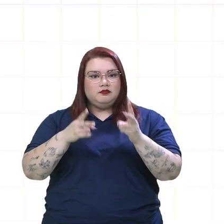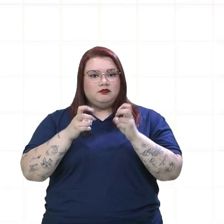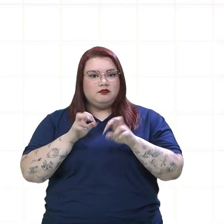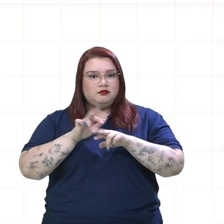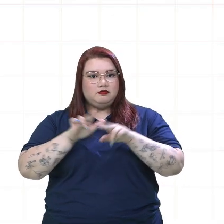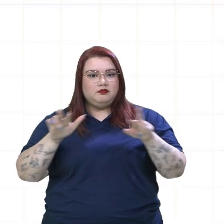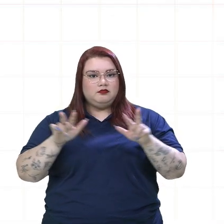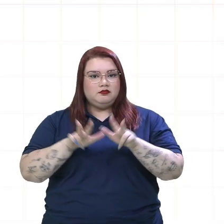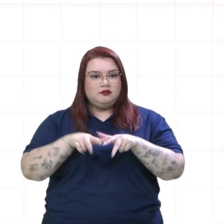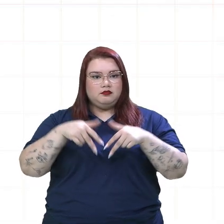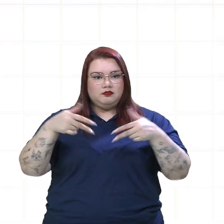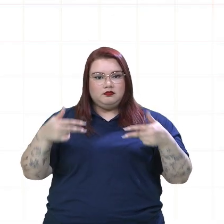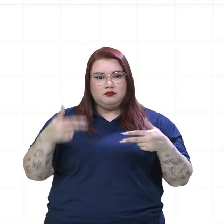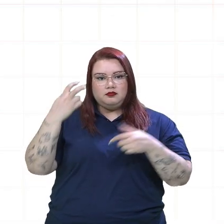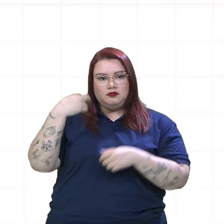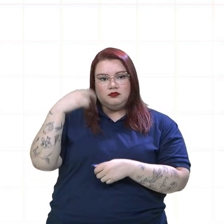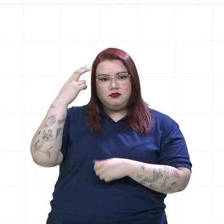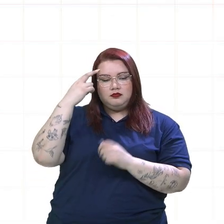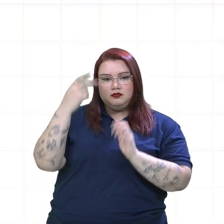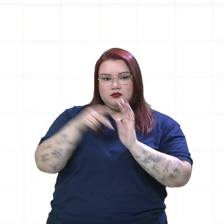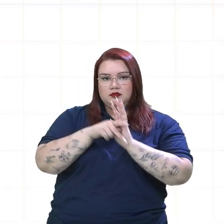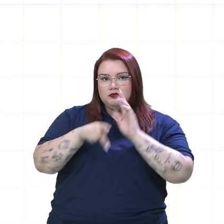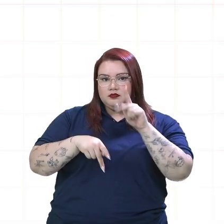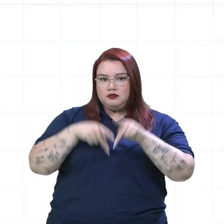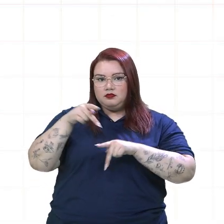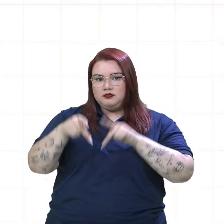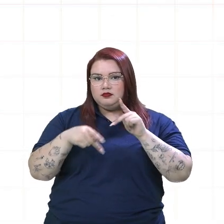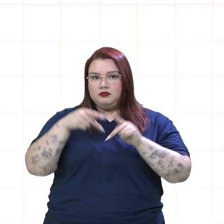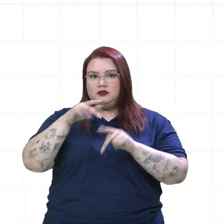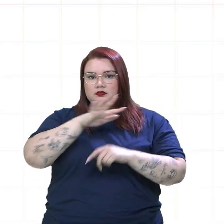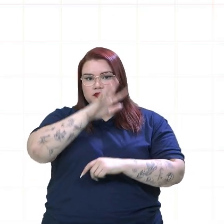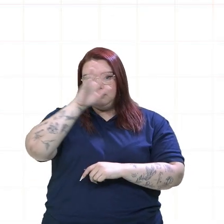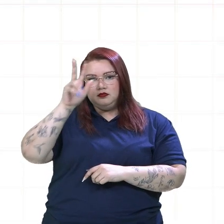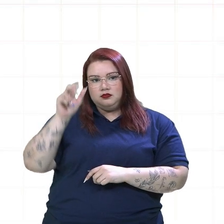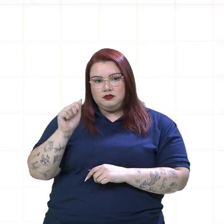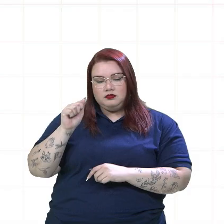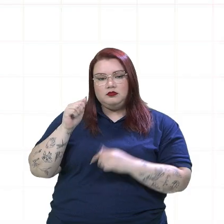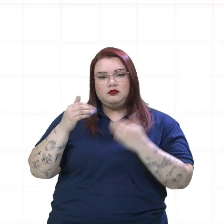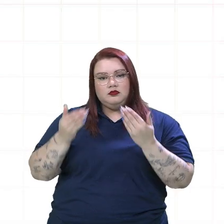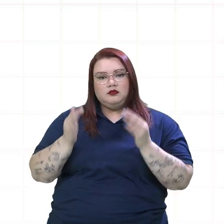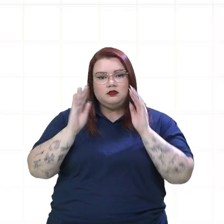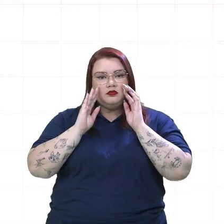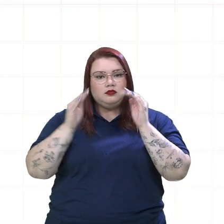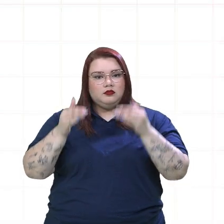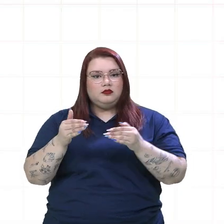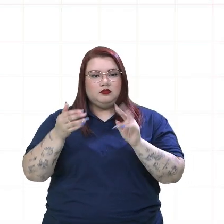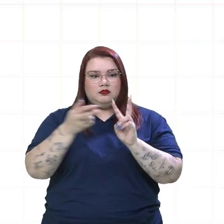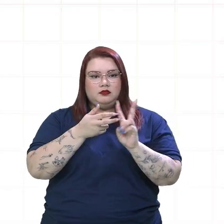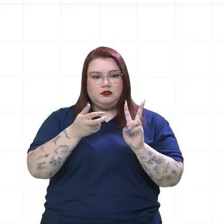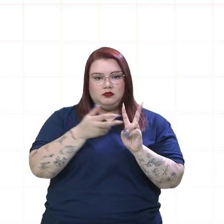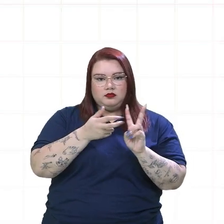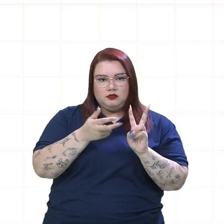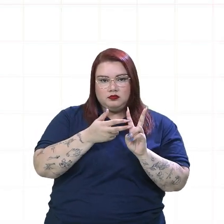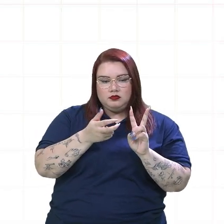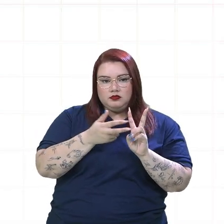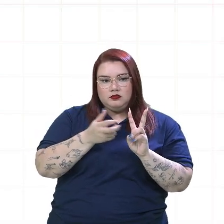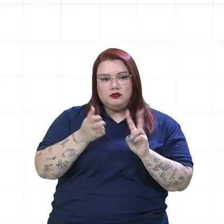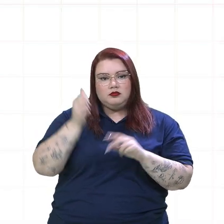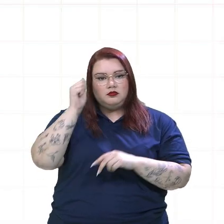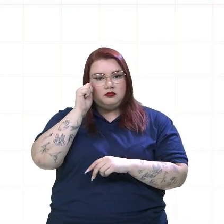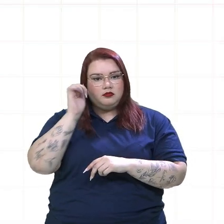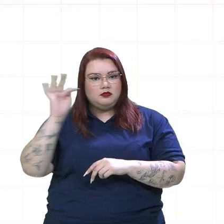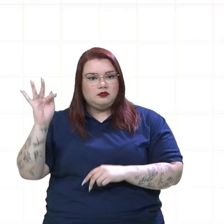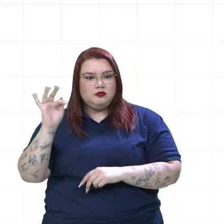sobre a diversidade étnico-cultural da população do Amazonas, envolvendo a população